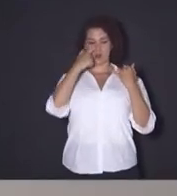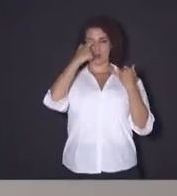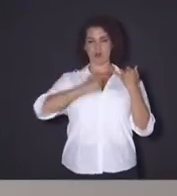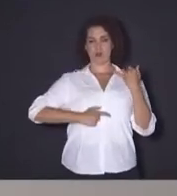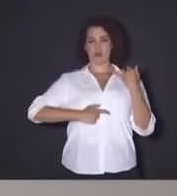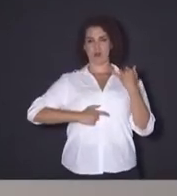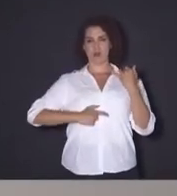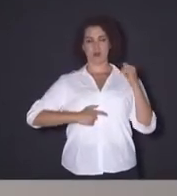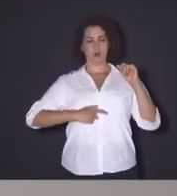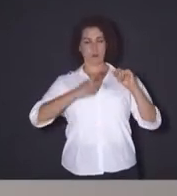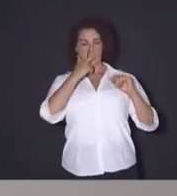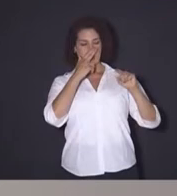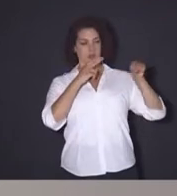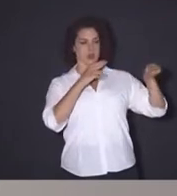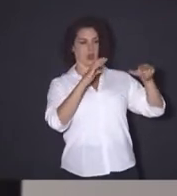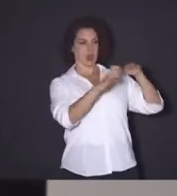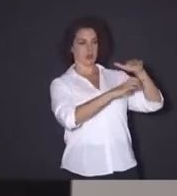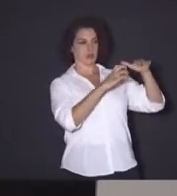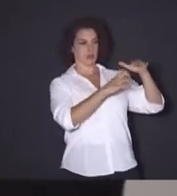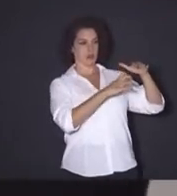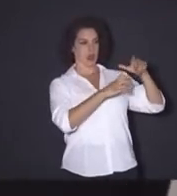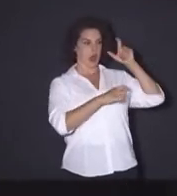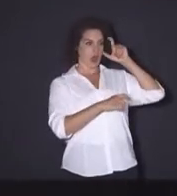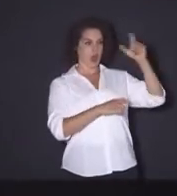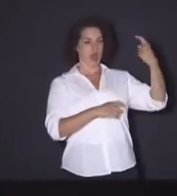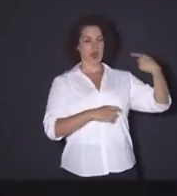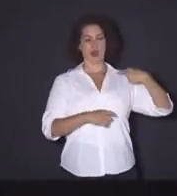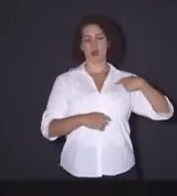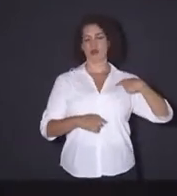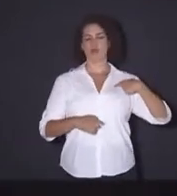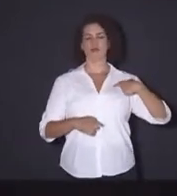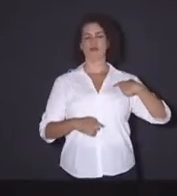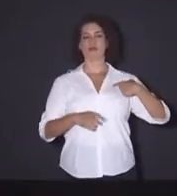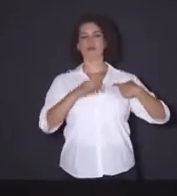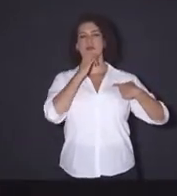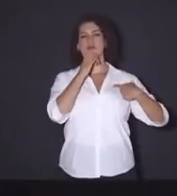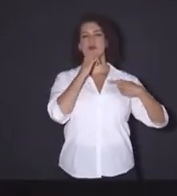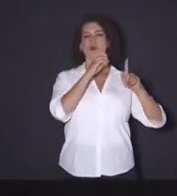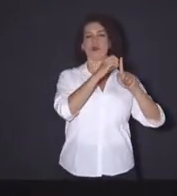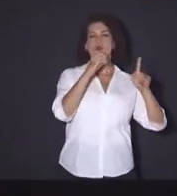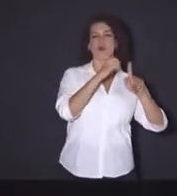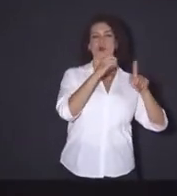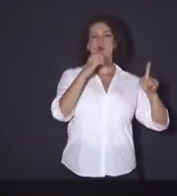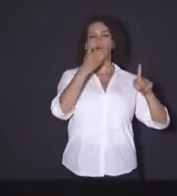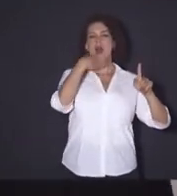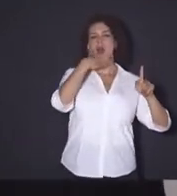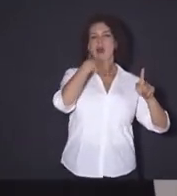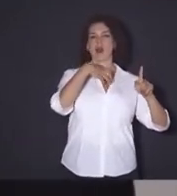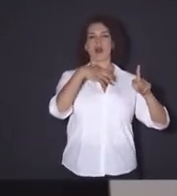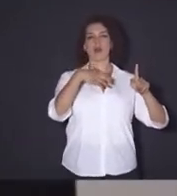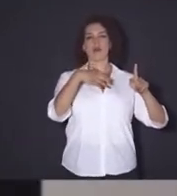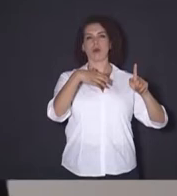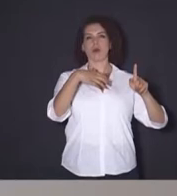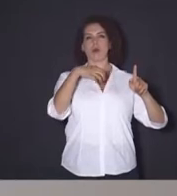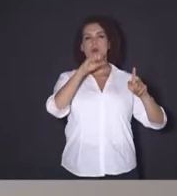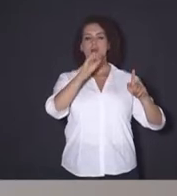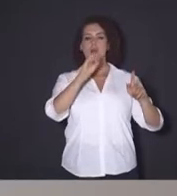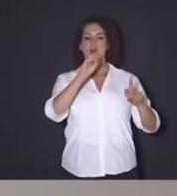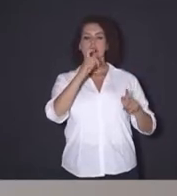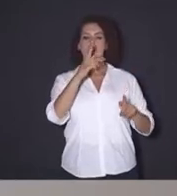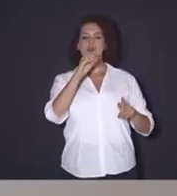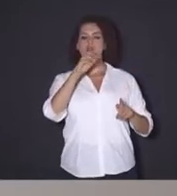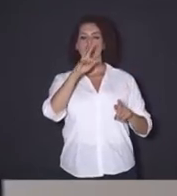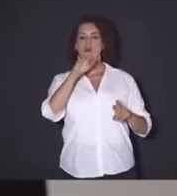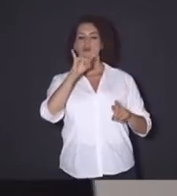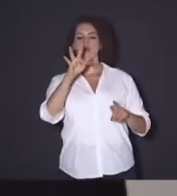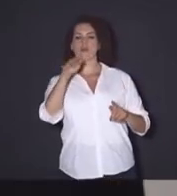corporação, como o Google, como o Apple, como o Spotify. O que importa é o somatório